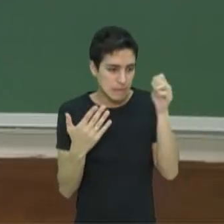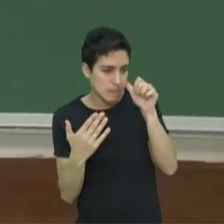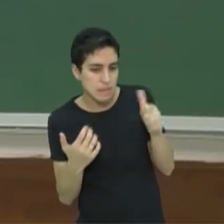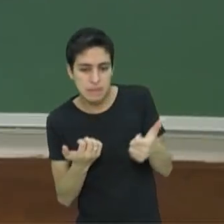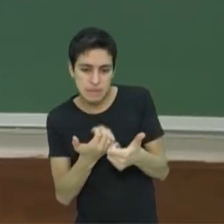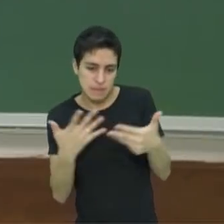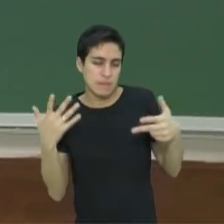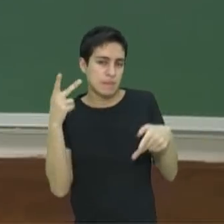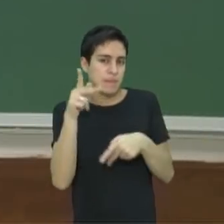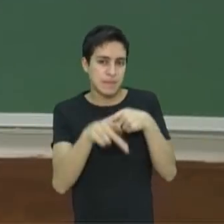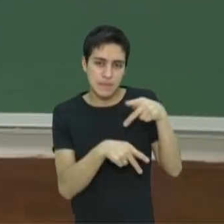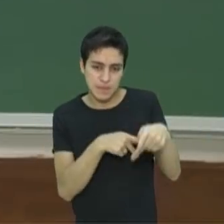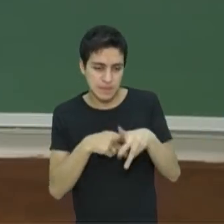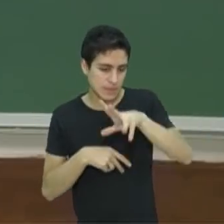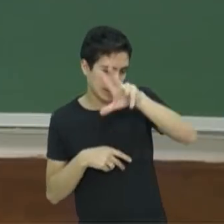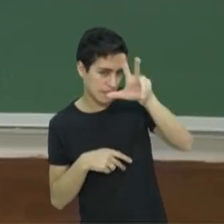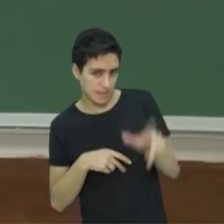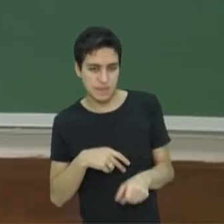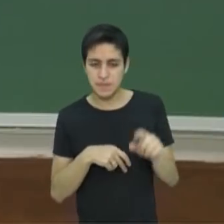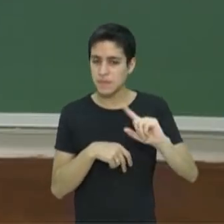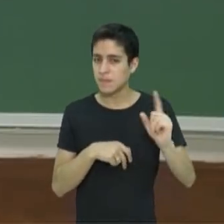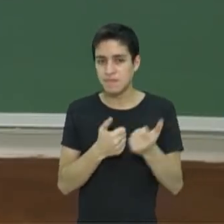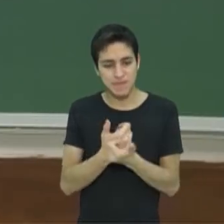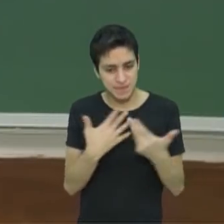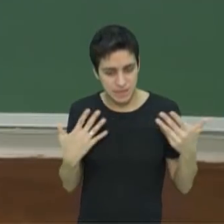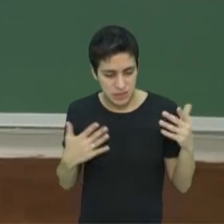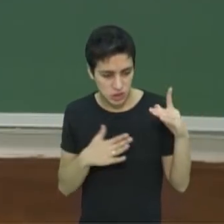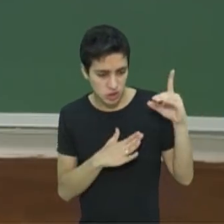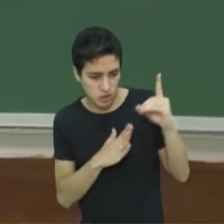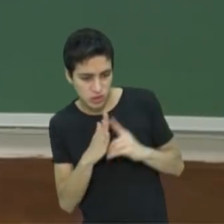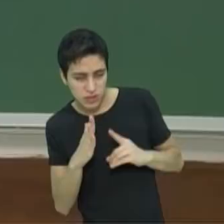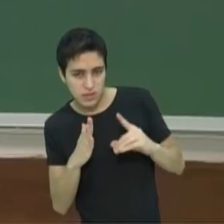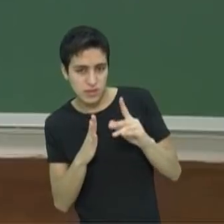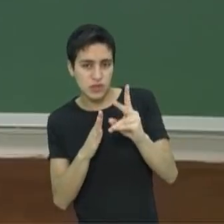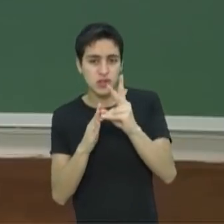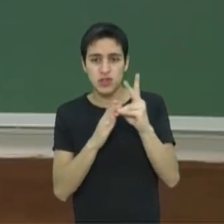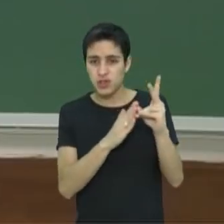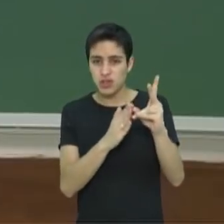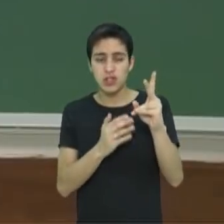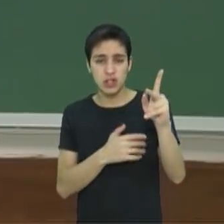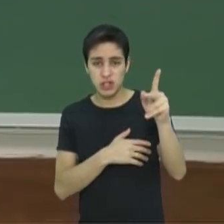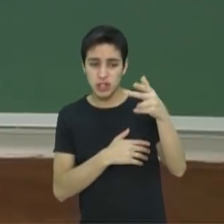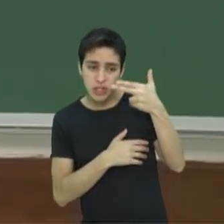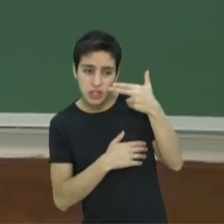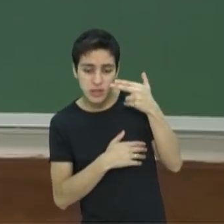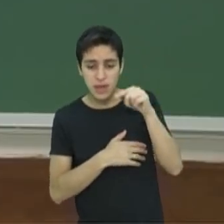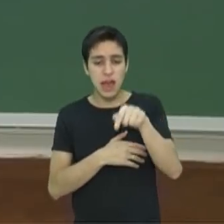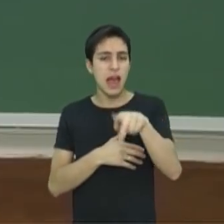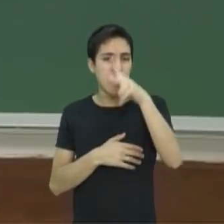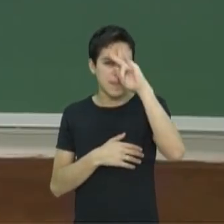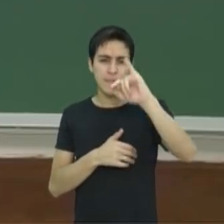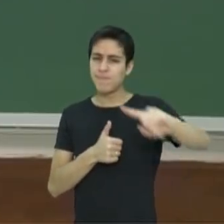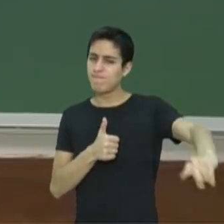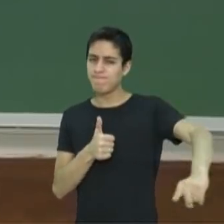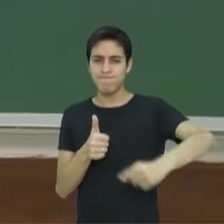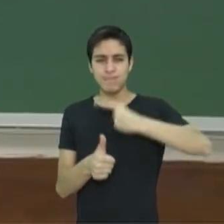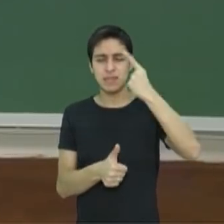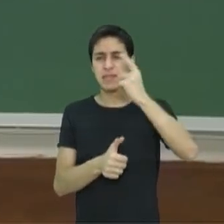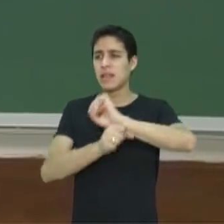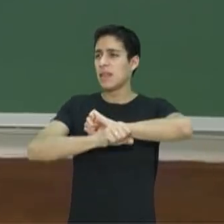população africana, não estenderam isso para os indígenas que lá viviam. E o Haiti vai ser o primeiro que vai dizer